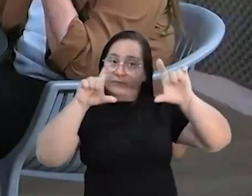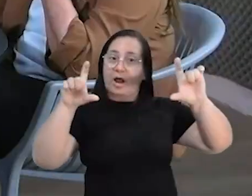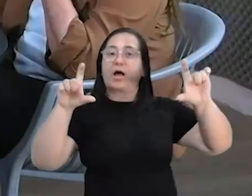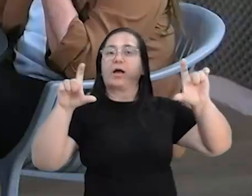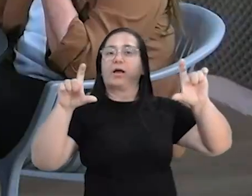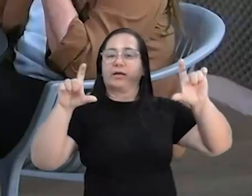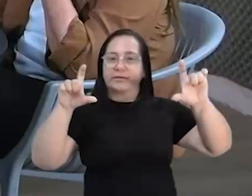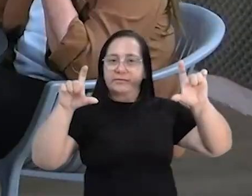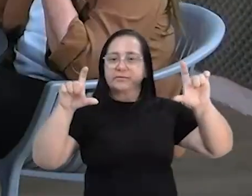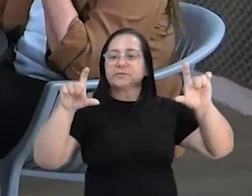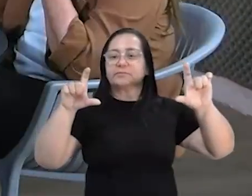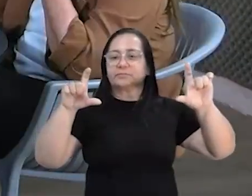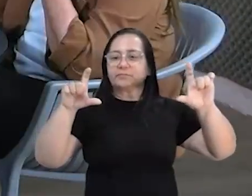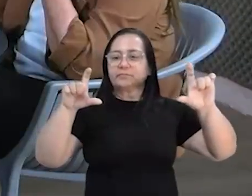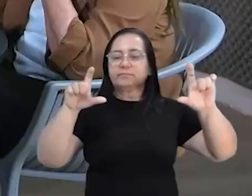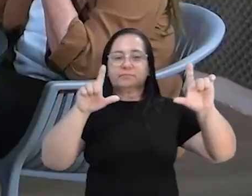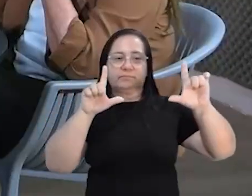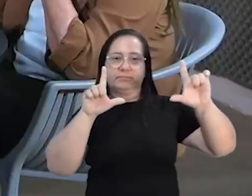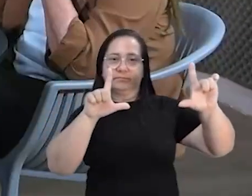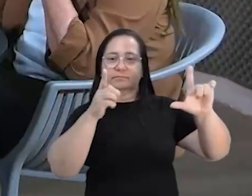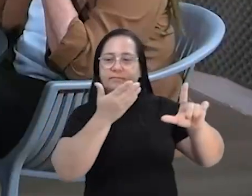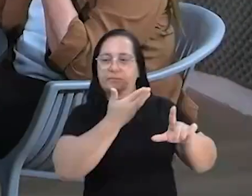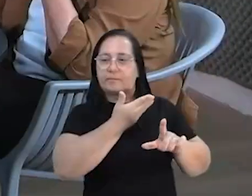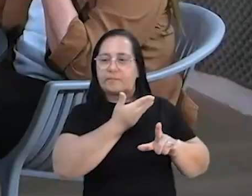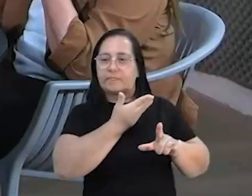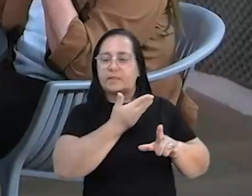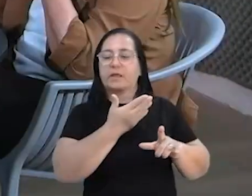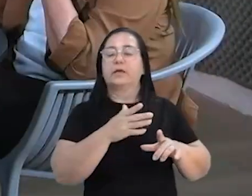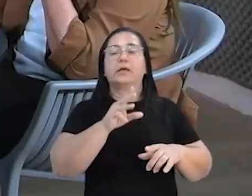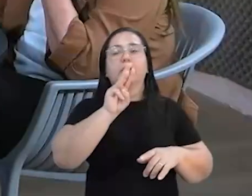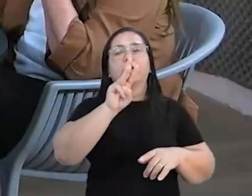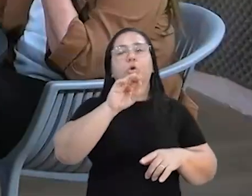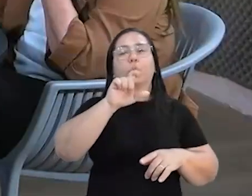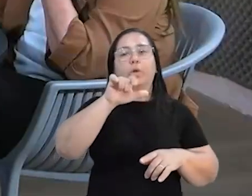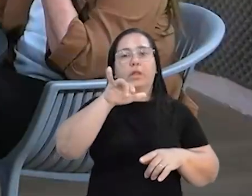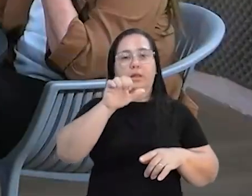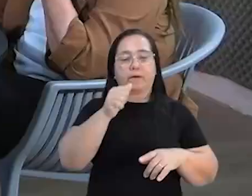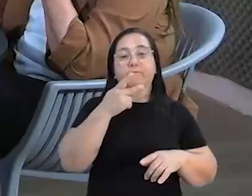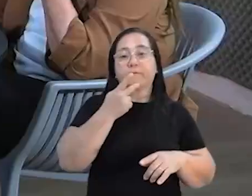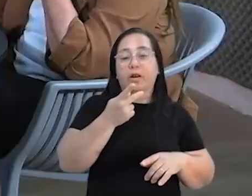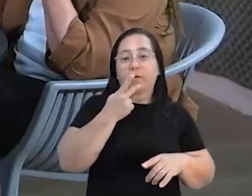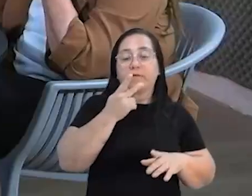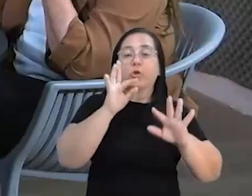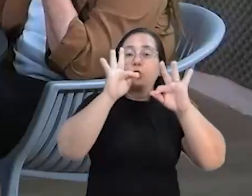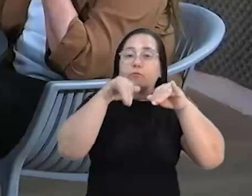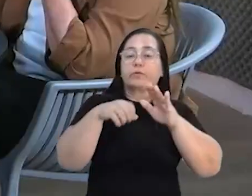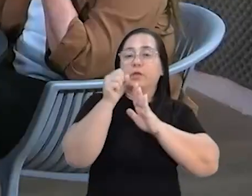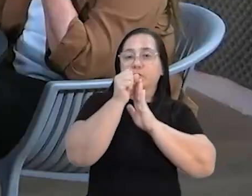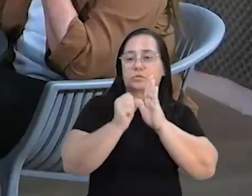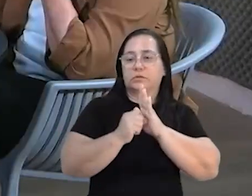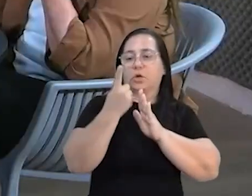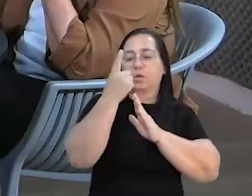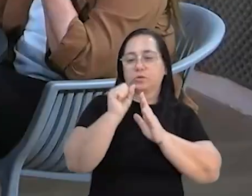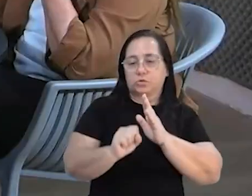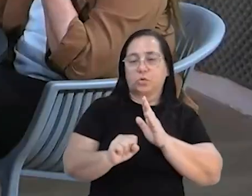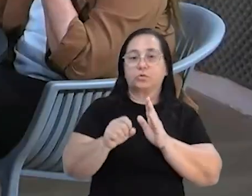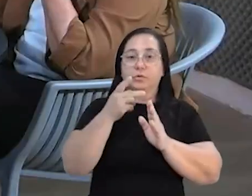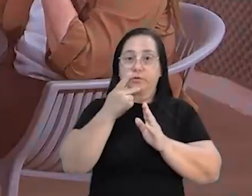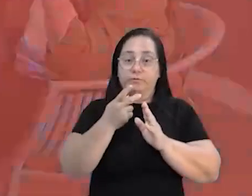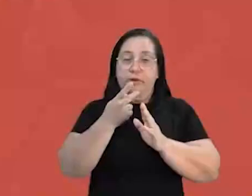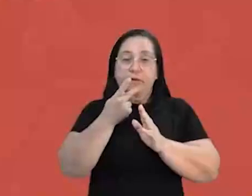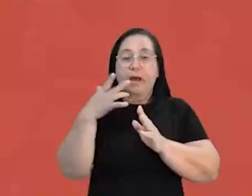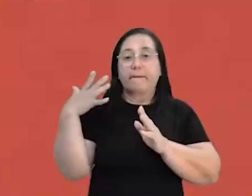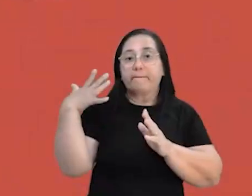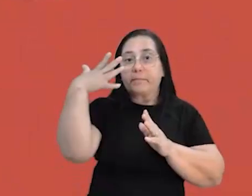né? Essa frase que William Morris dizia no finalzinho do século XVIII. E ele diz que